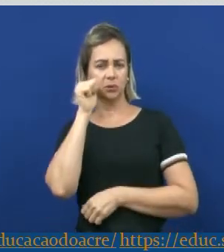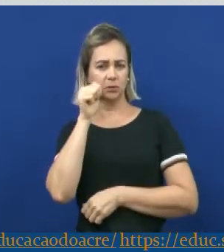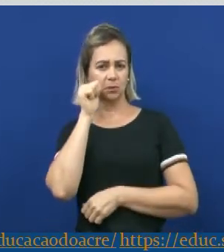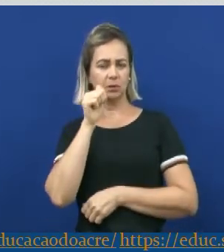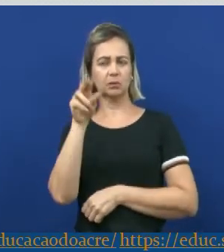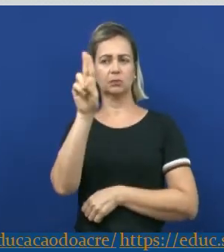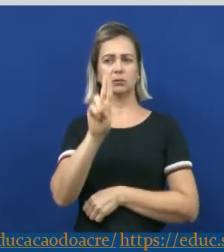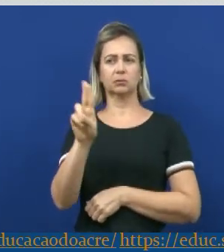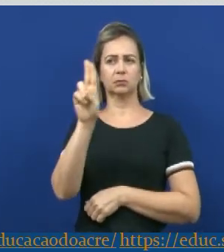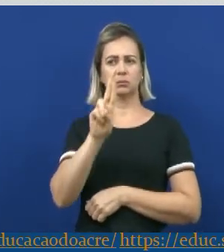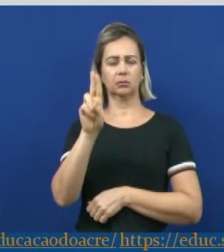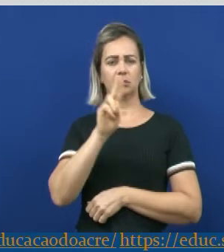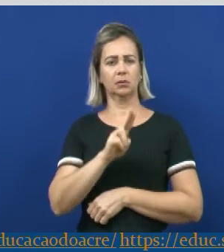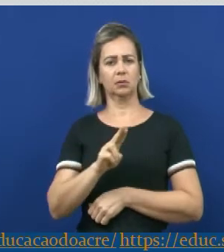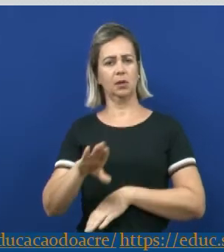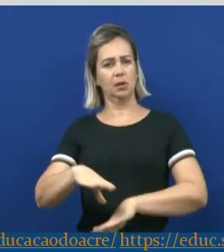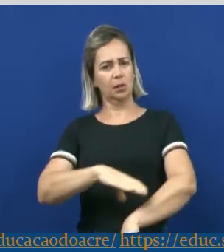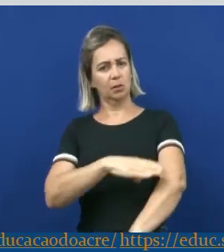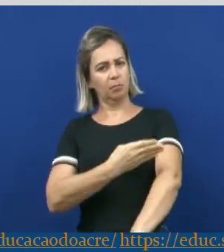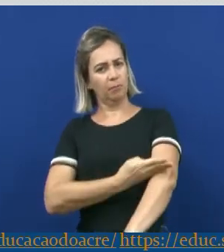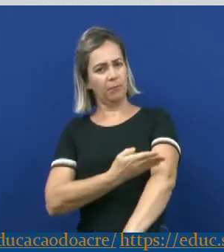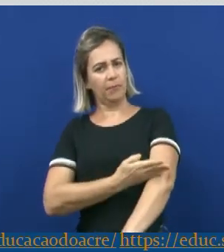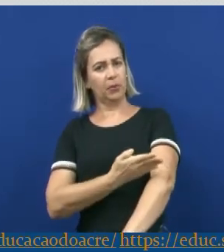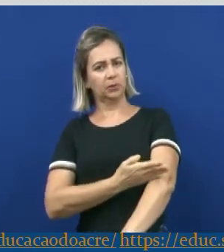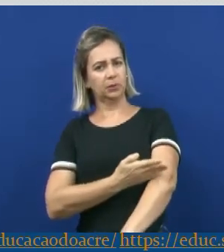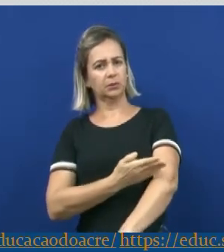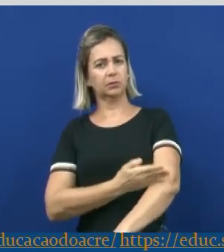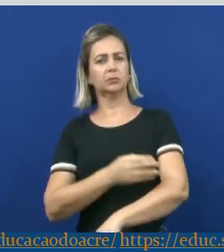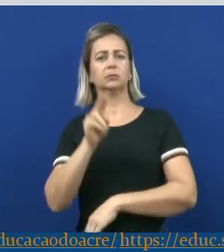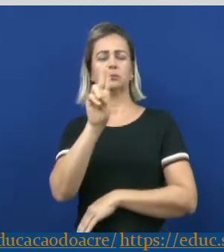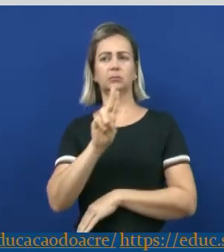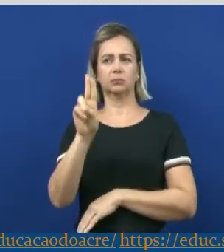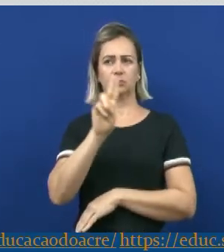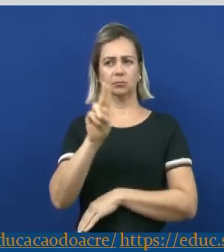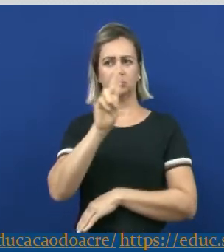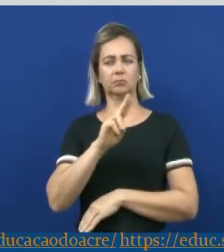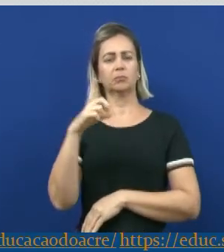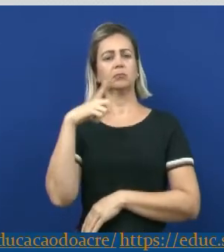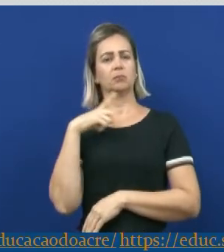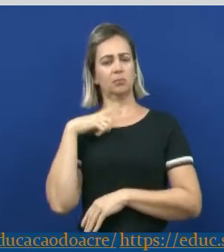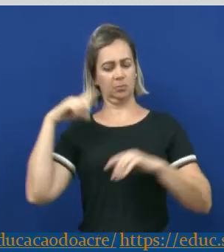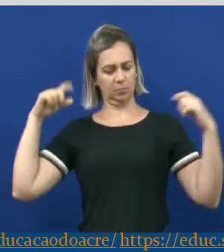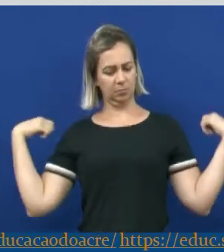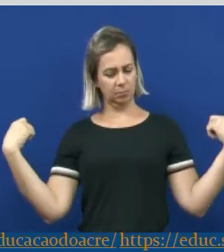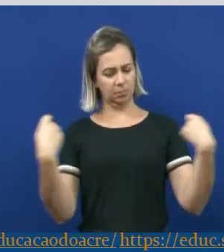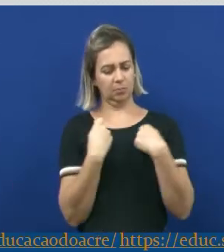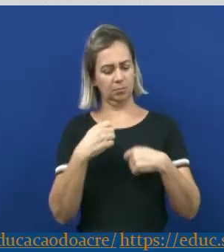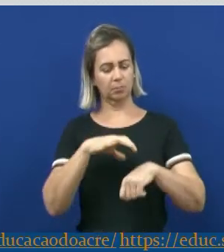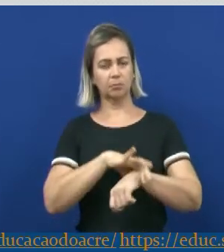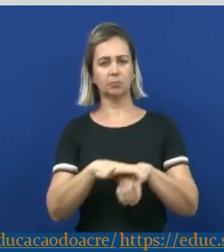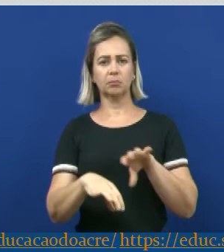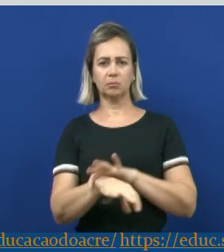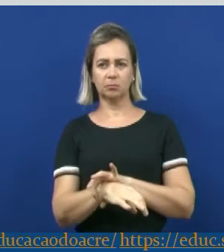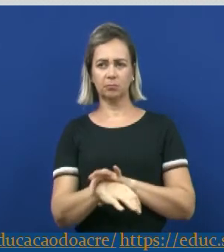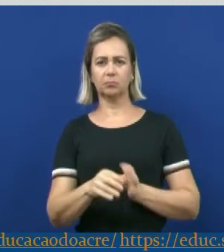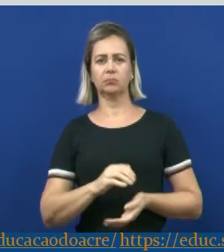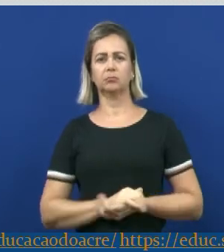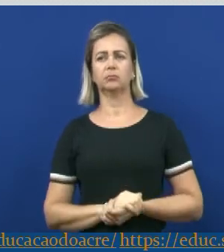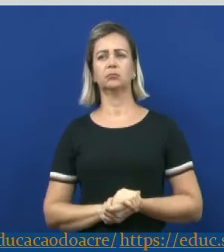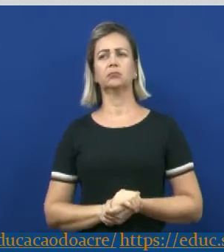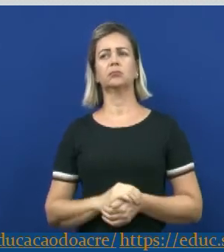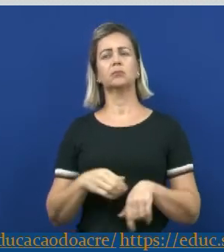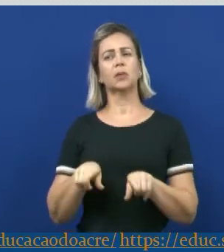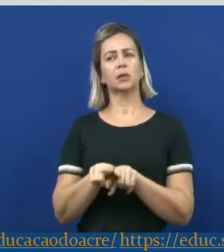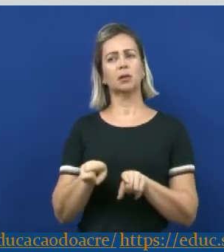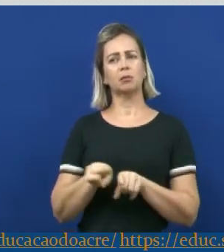Lleva umas botas, também posso utilizar. Tenho uma jaqueta, como vimos. Umas